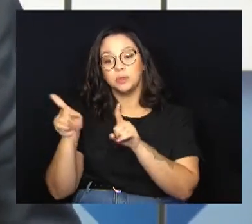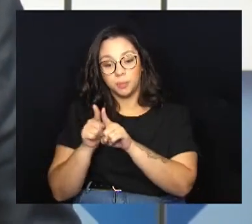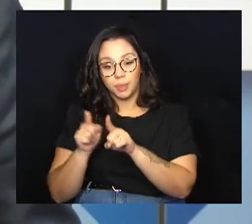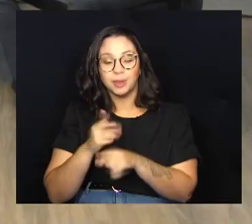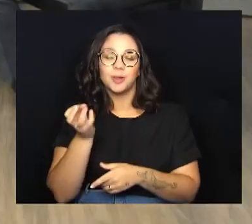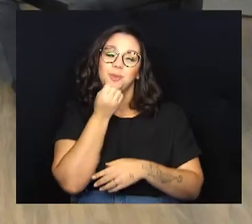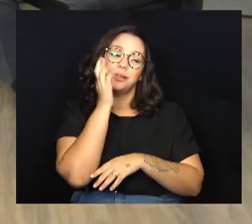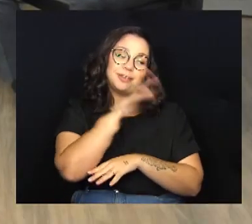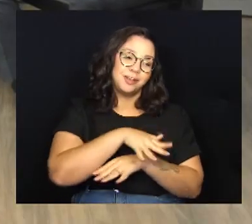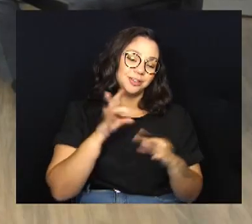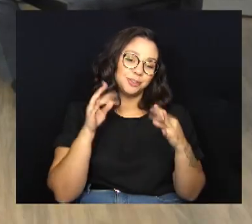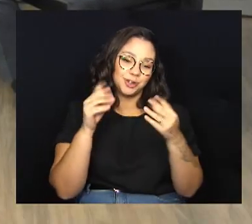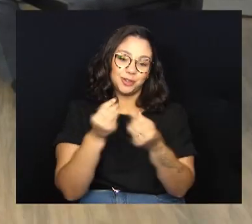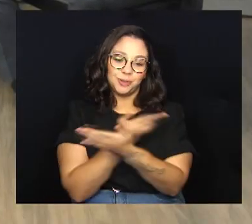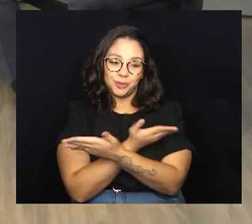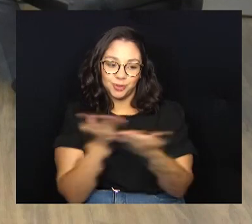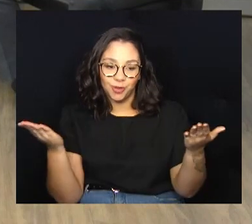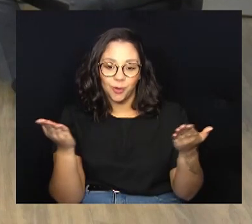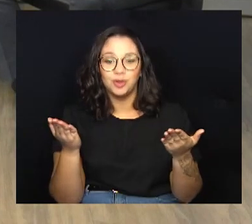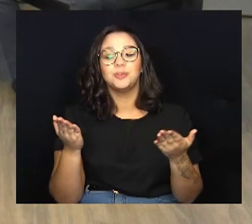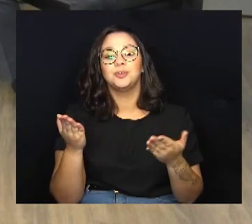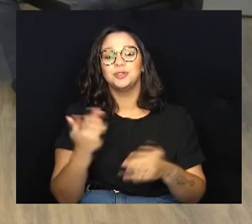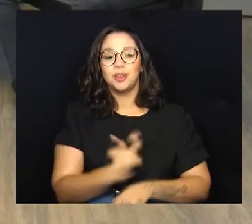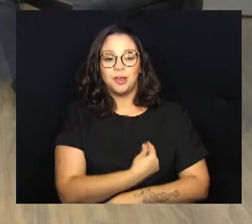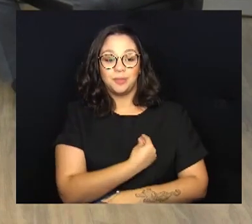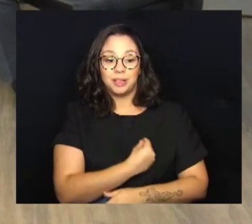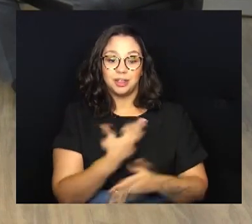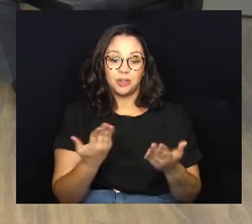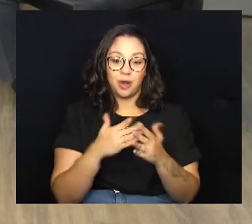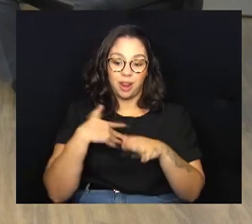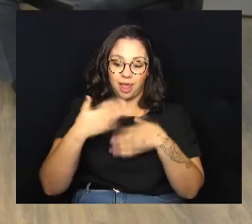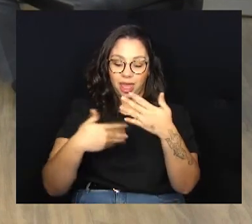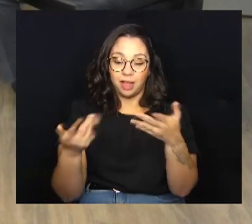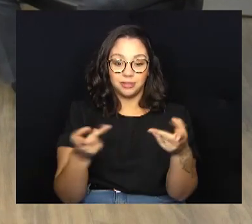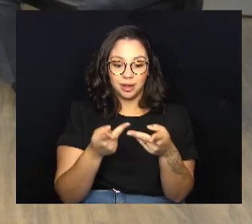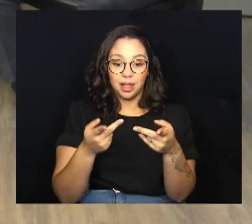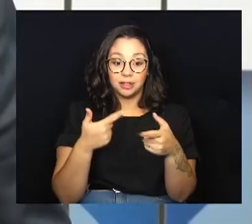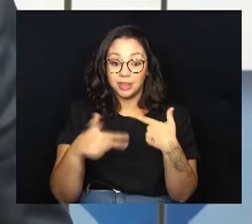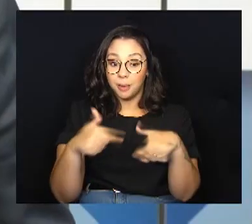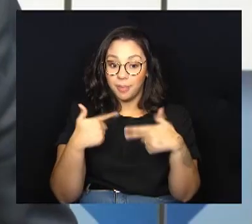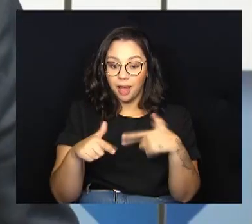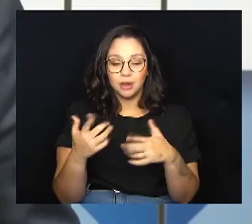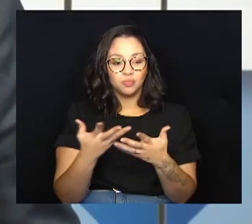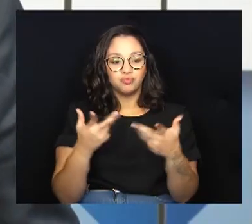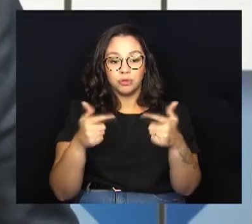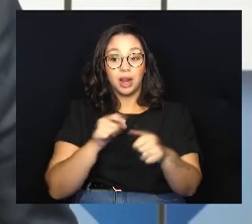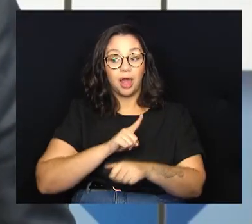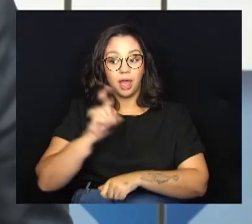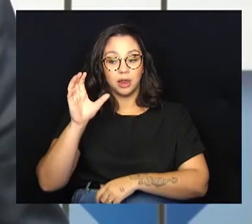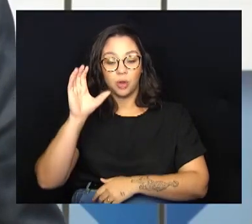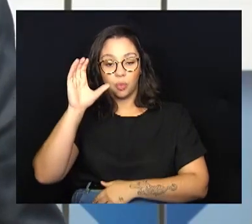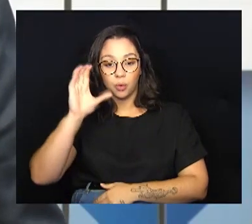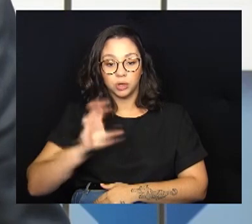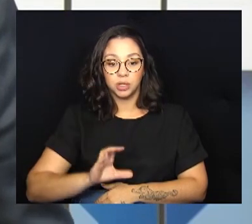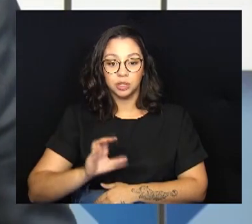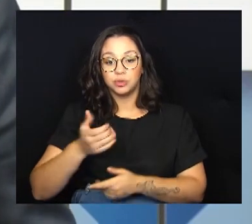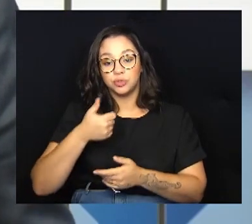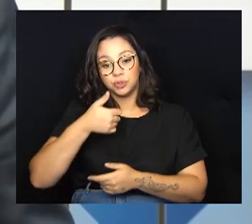da Câmara, qual é o primeiro pensamento, vereador? Eu acho que eu sigo aí a linha da Lúcia,